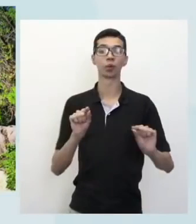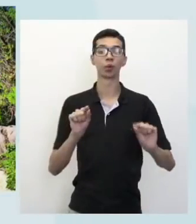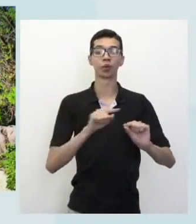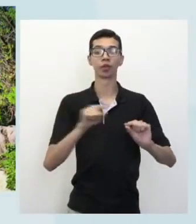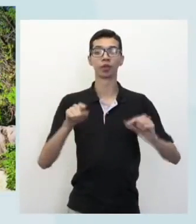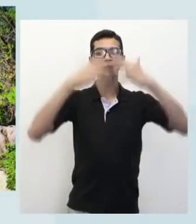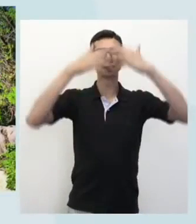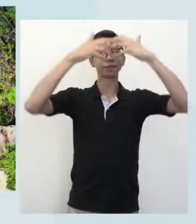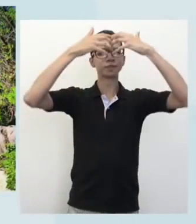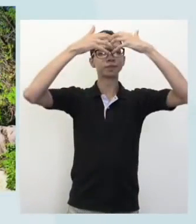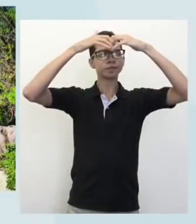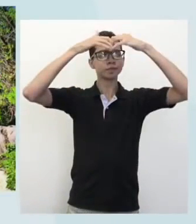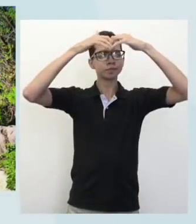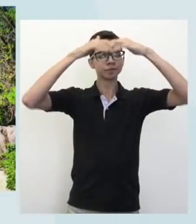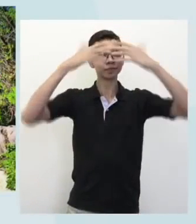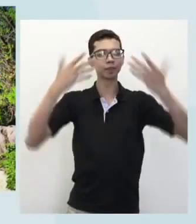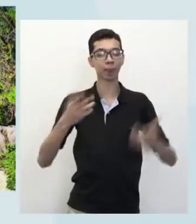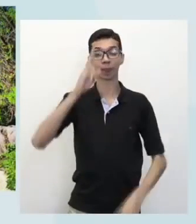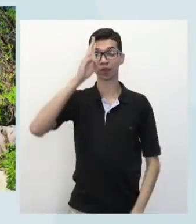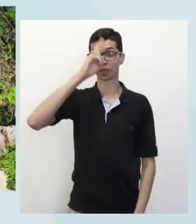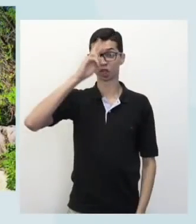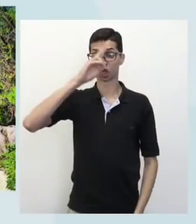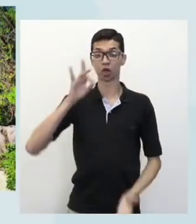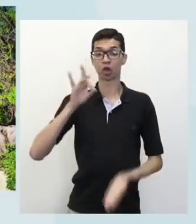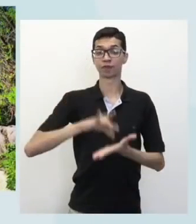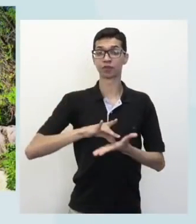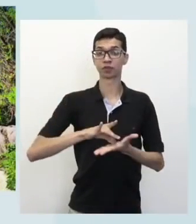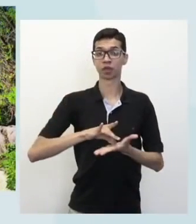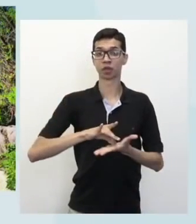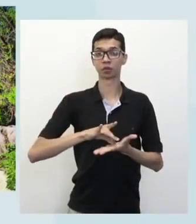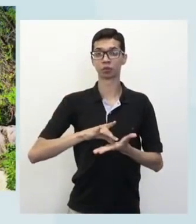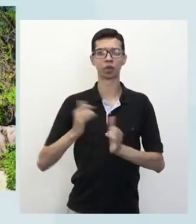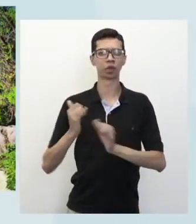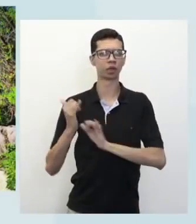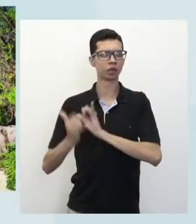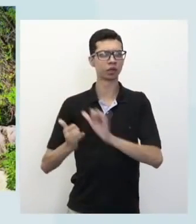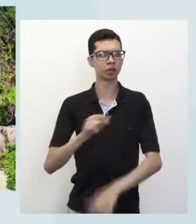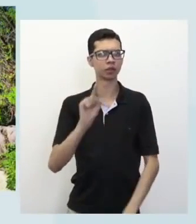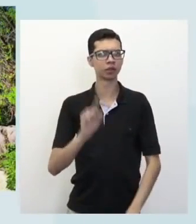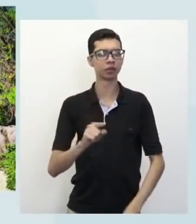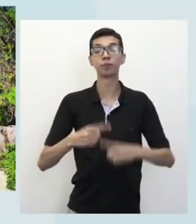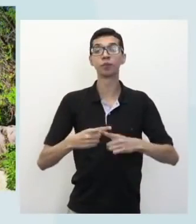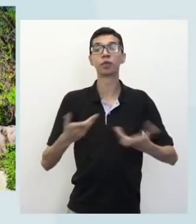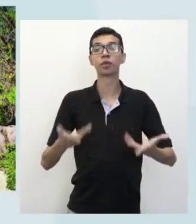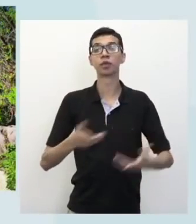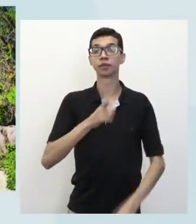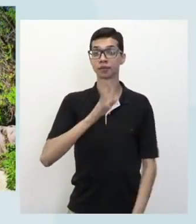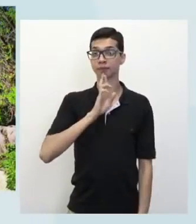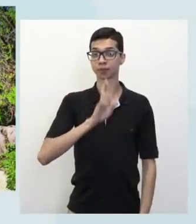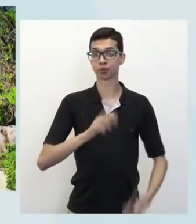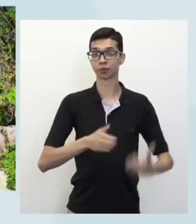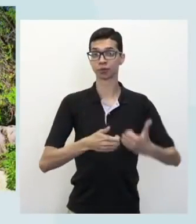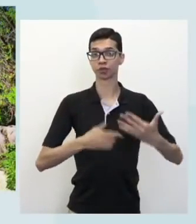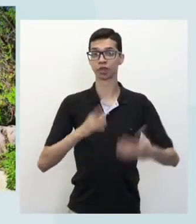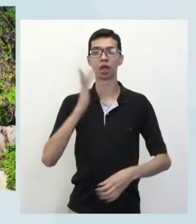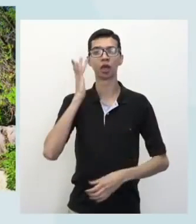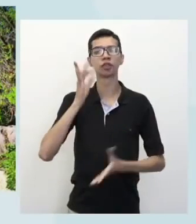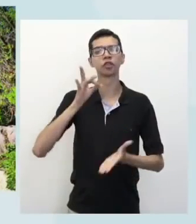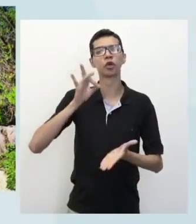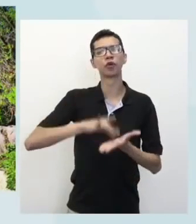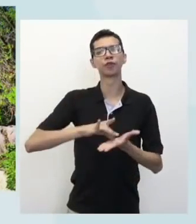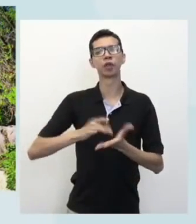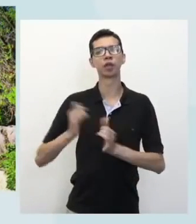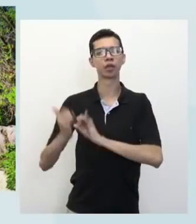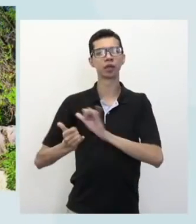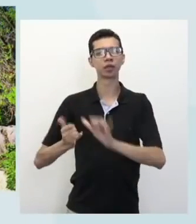né? Então, a história oficial é uma lenda? Por quê? Responde aí para nós. Por que você acha que a história oficial é uma lenda? É